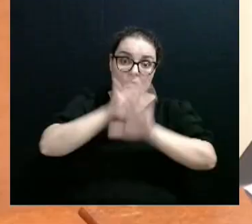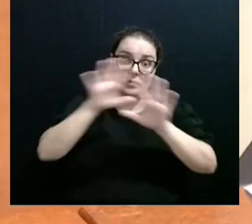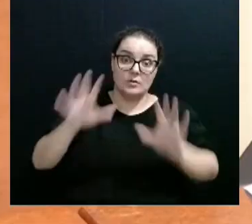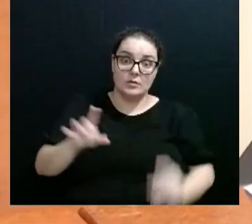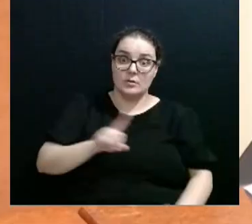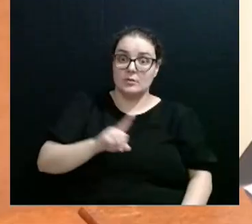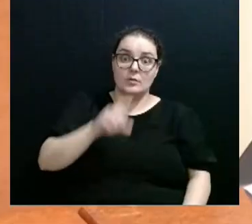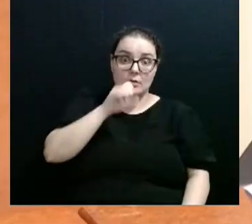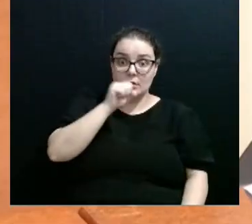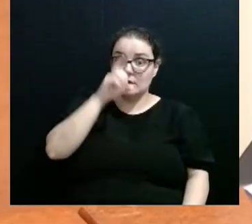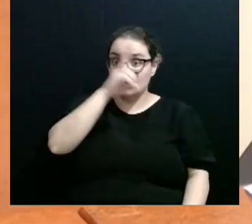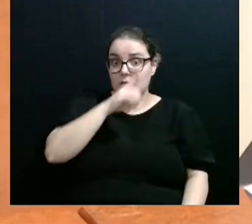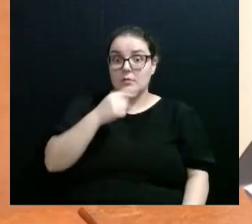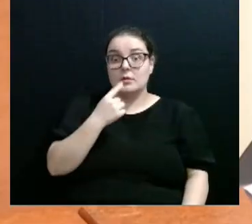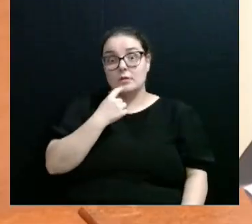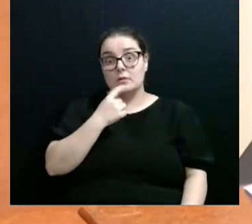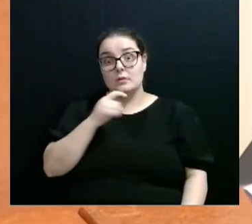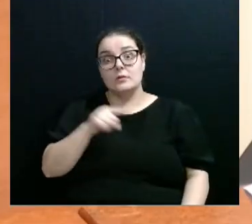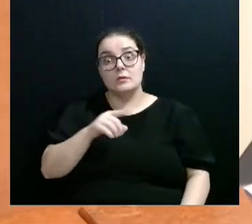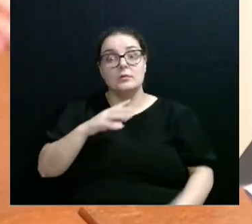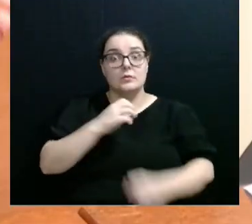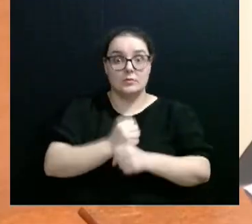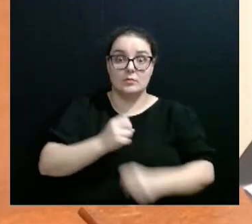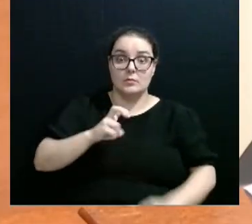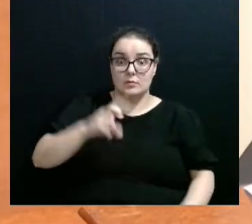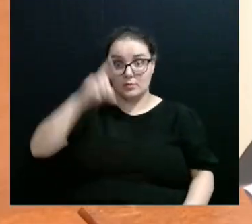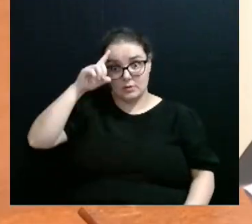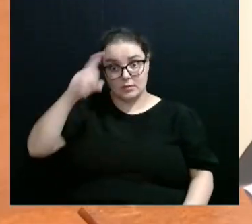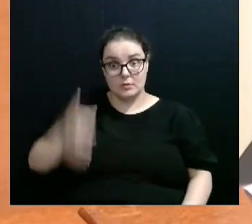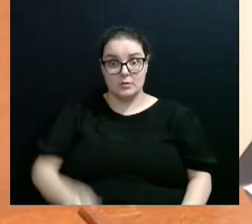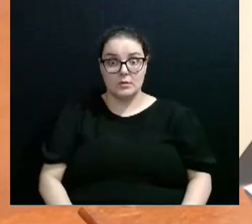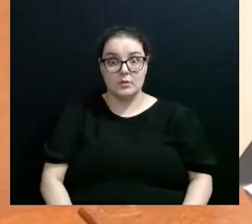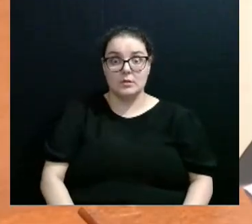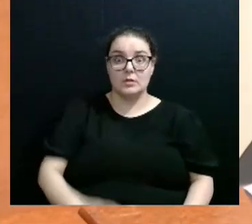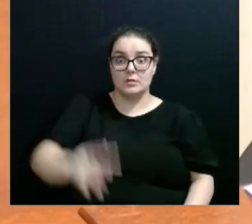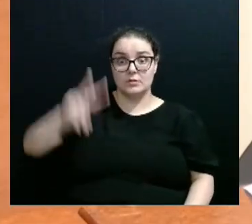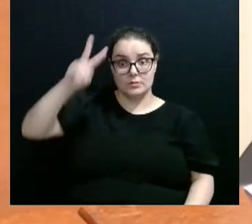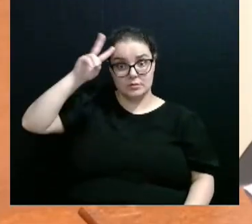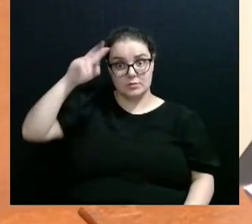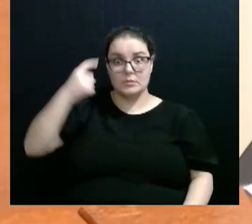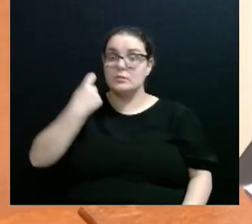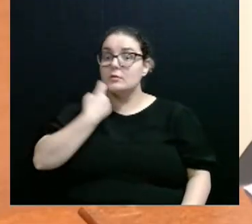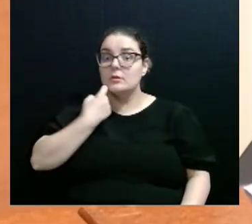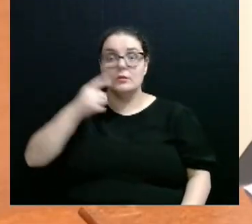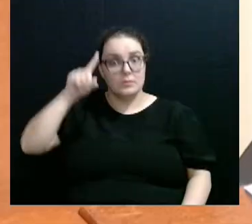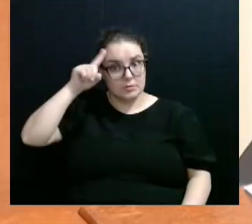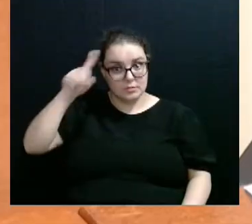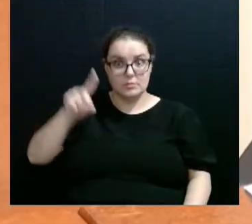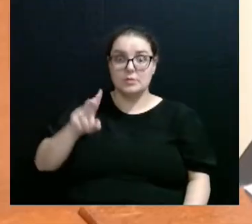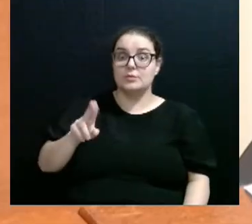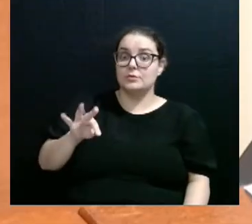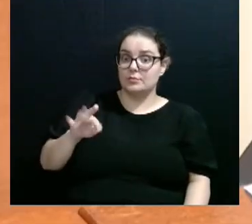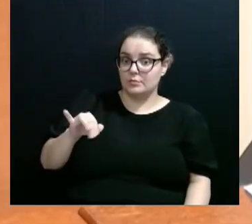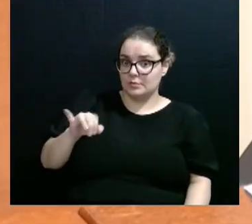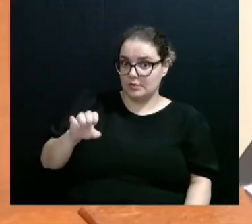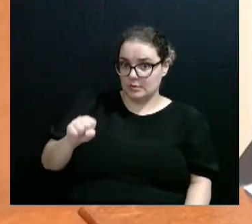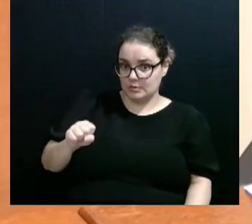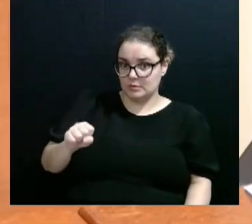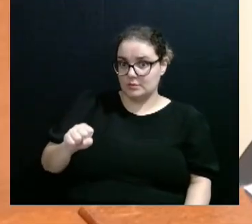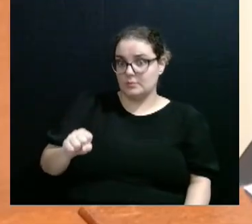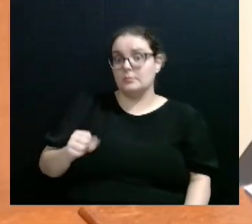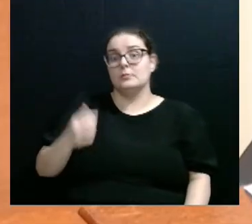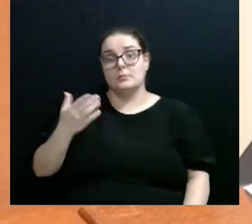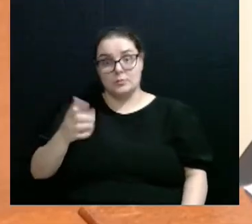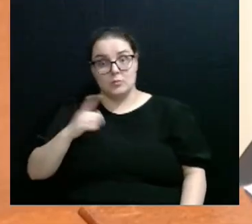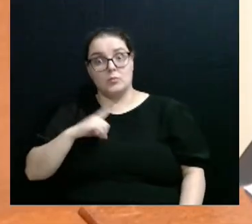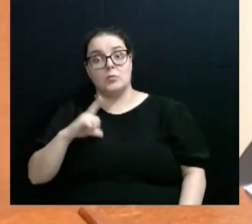feriados que contam os 5 dias úteis, de segunda a sexta, de dias úteis, tá? E para justamente você ter essa